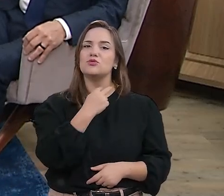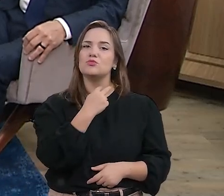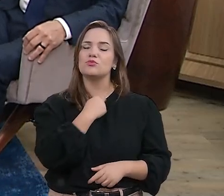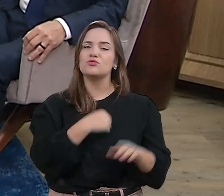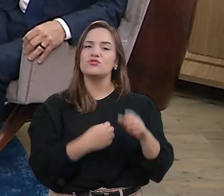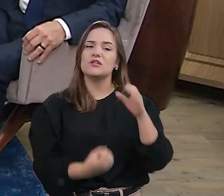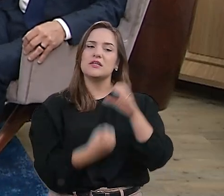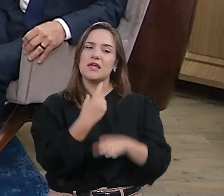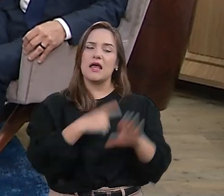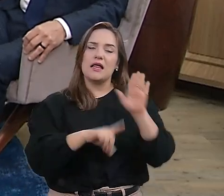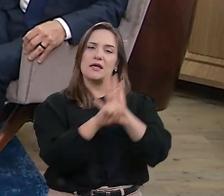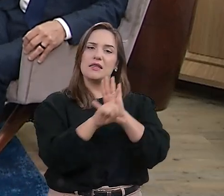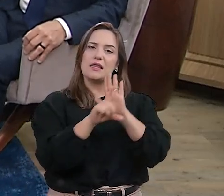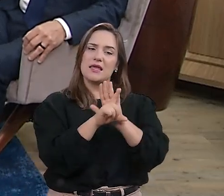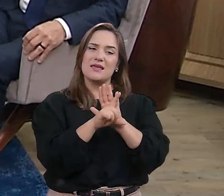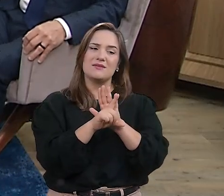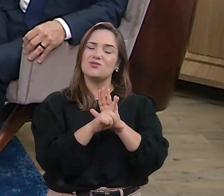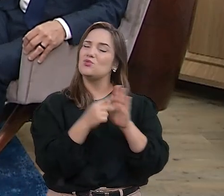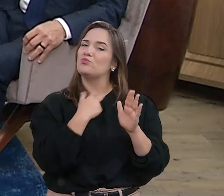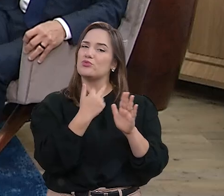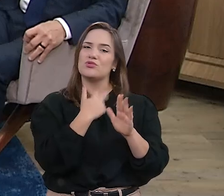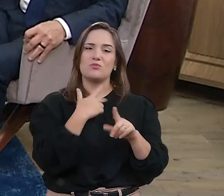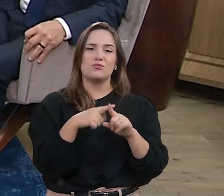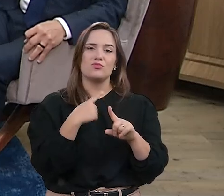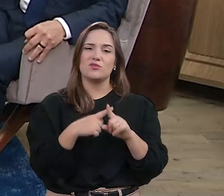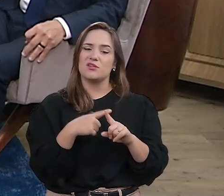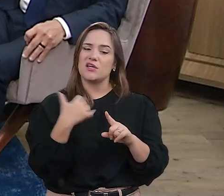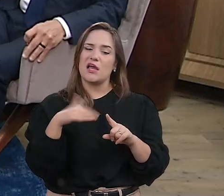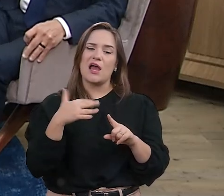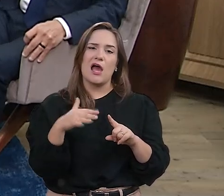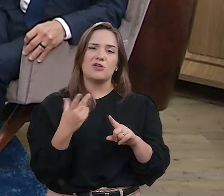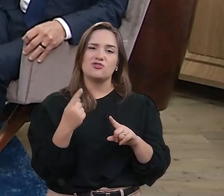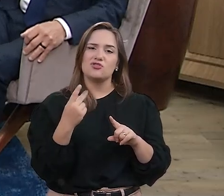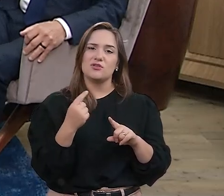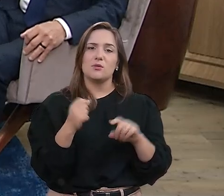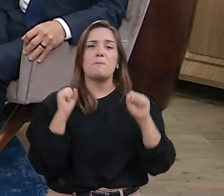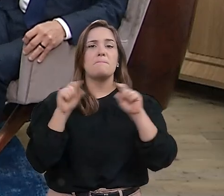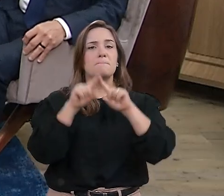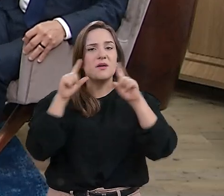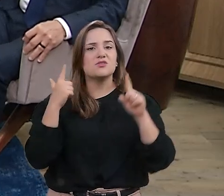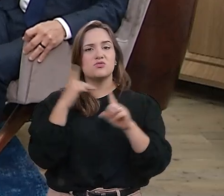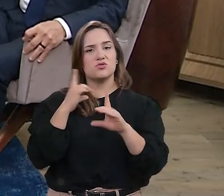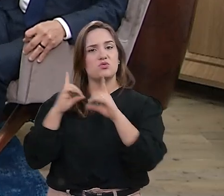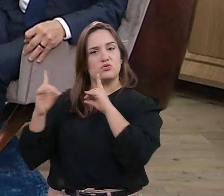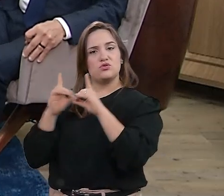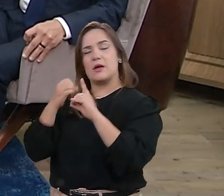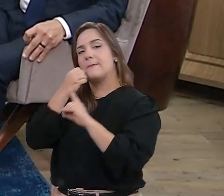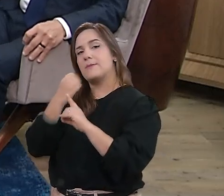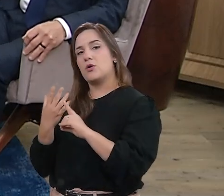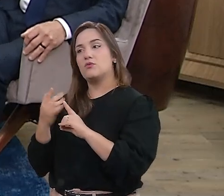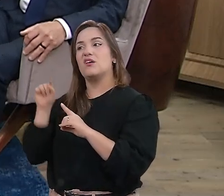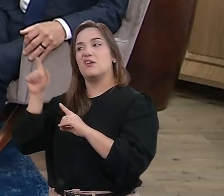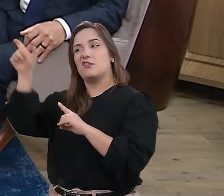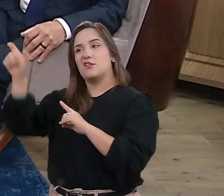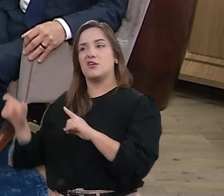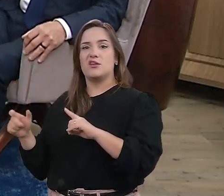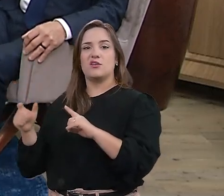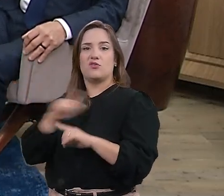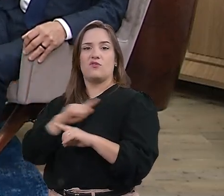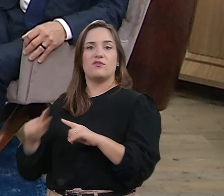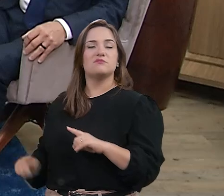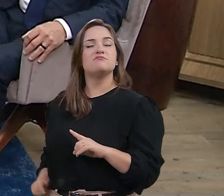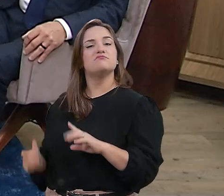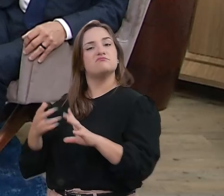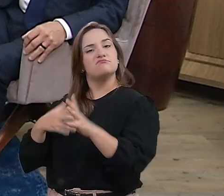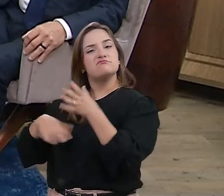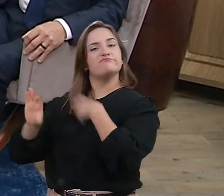Estado, certo? Então o deputado Pedro Kemp teve um diálogo com o governador que sensibilizou-se em relação a essa situação